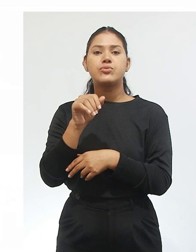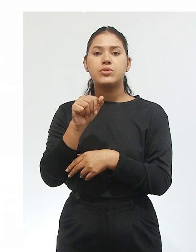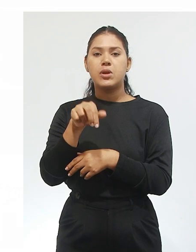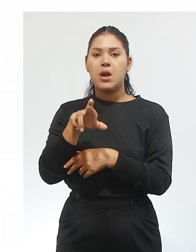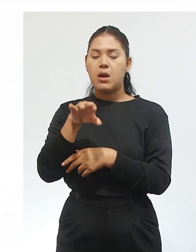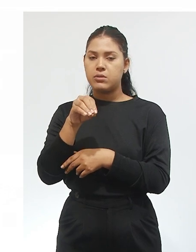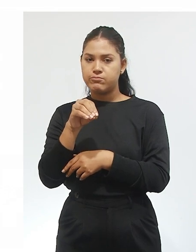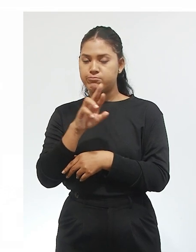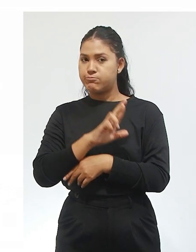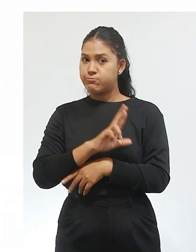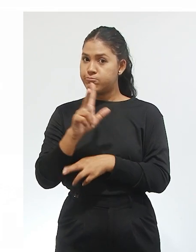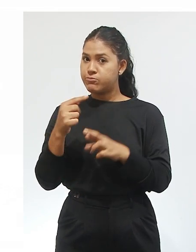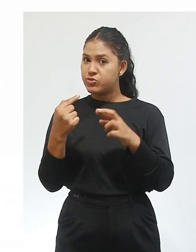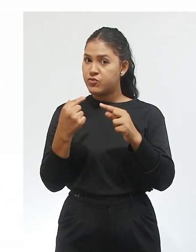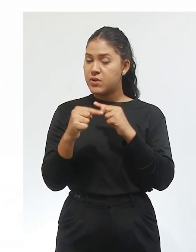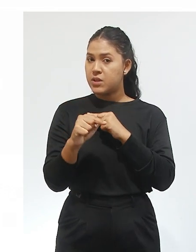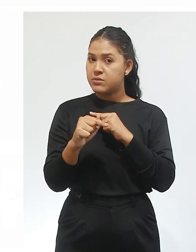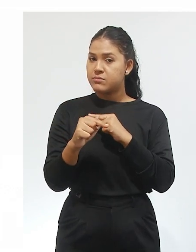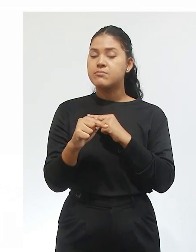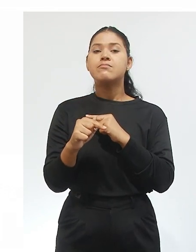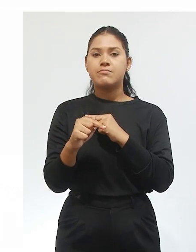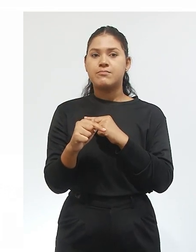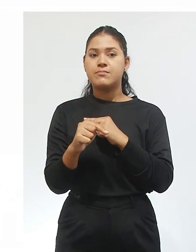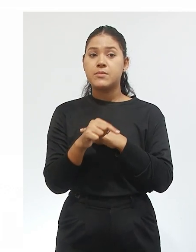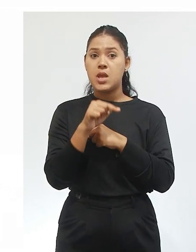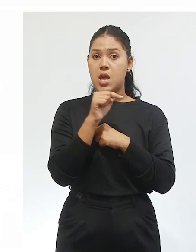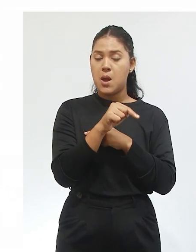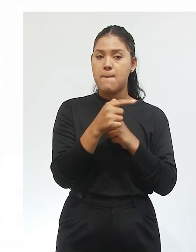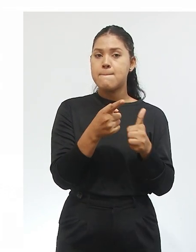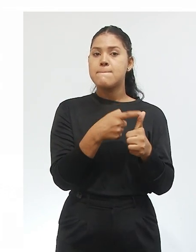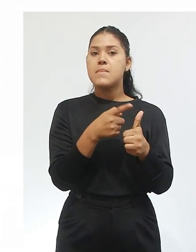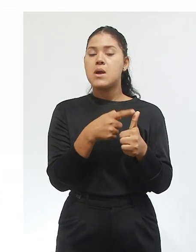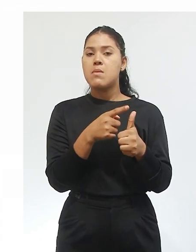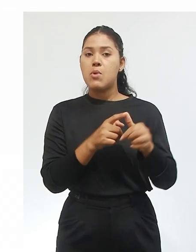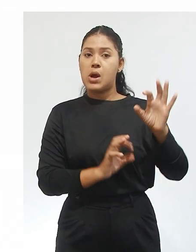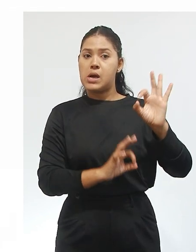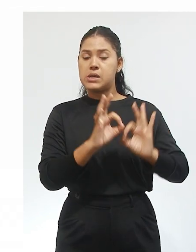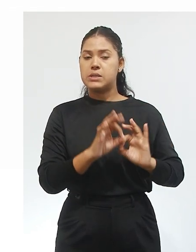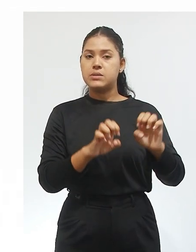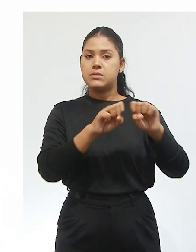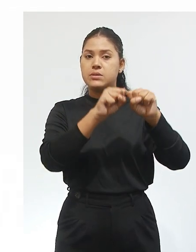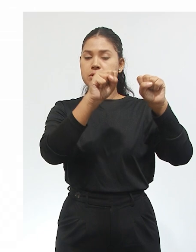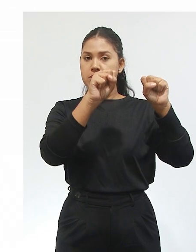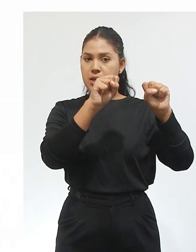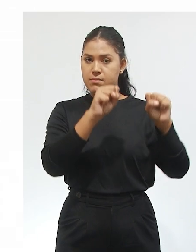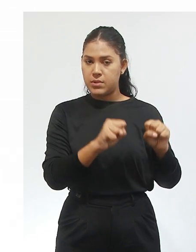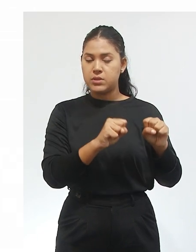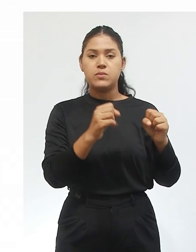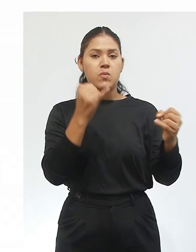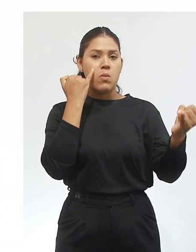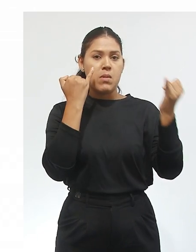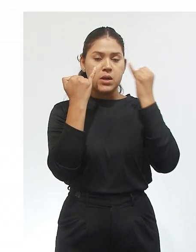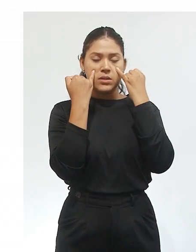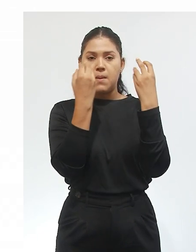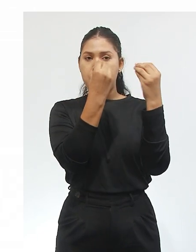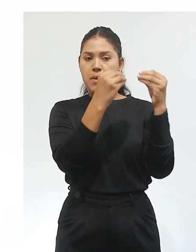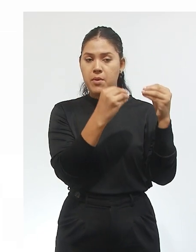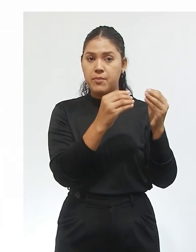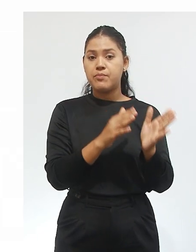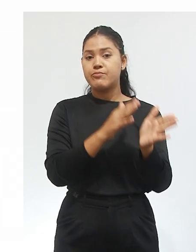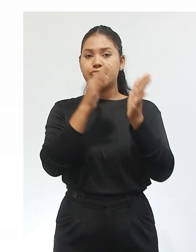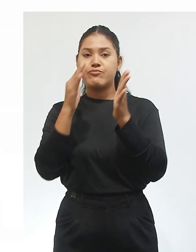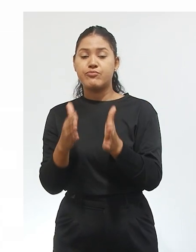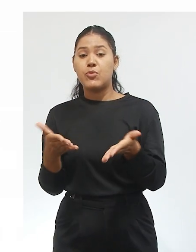livro diário, porque ele vai registrar todos os fatos, mas de forma sistemática, ou seja, para cada um